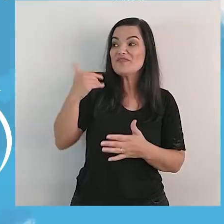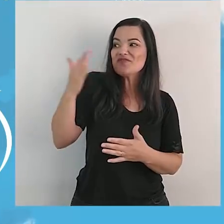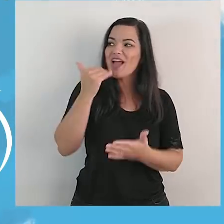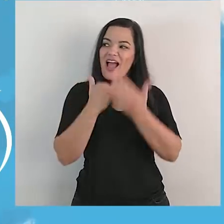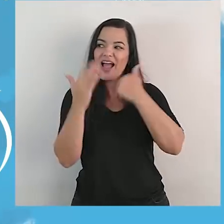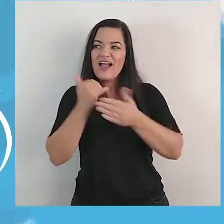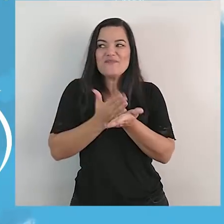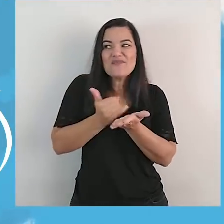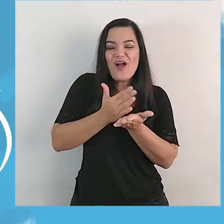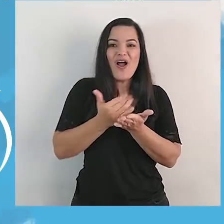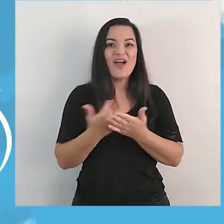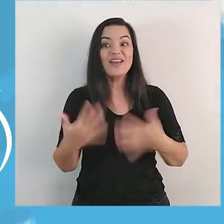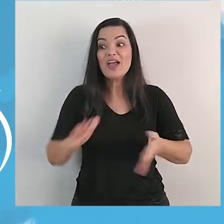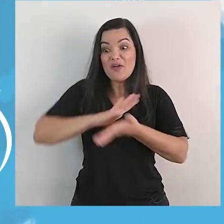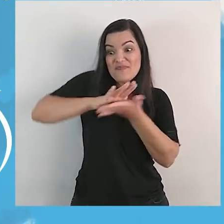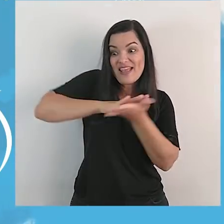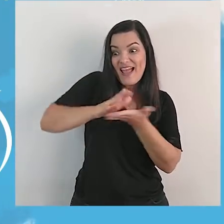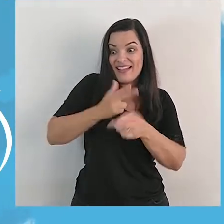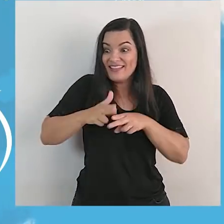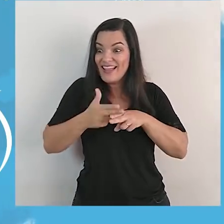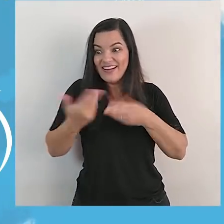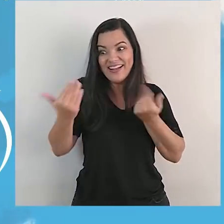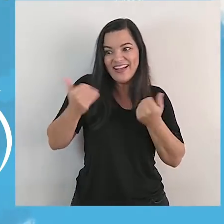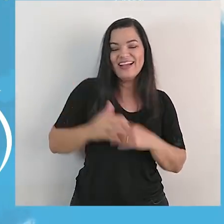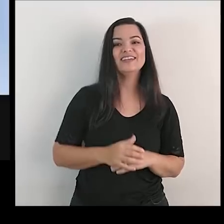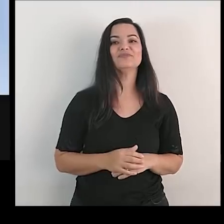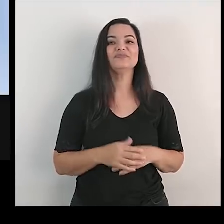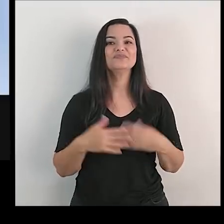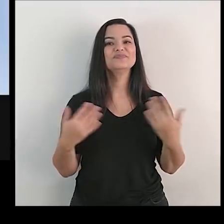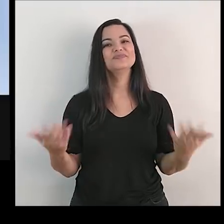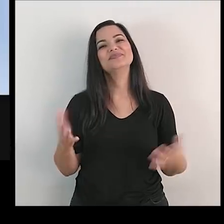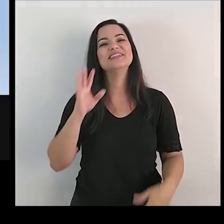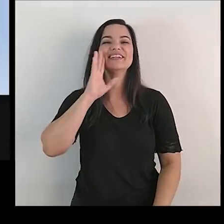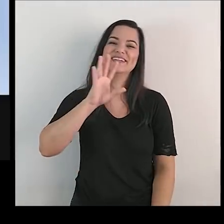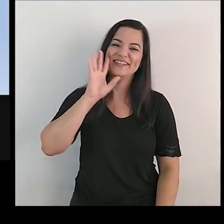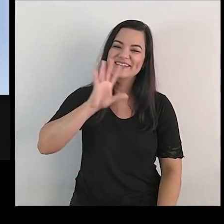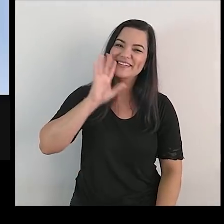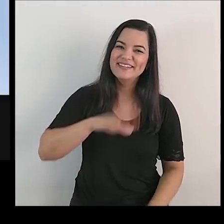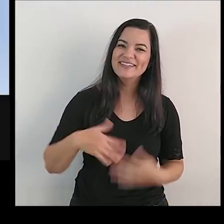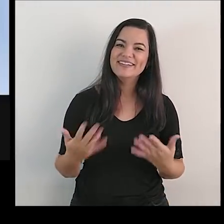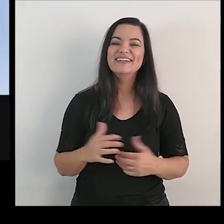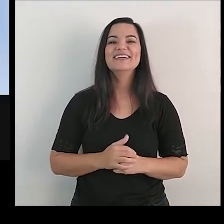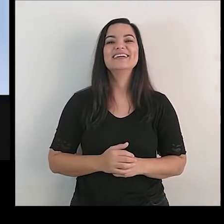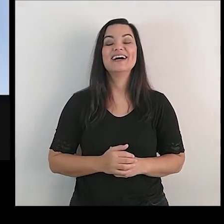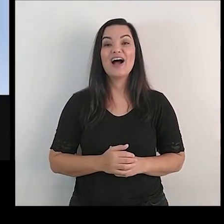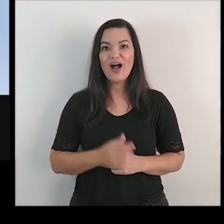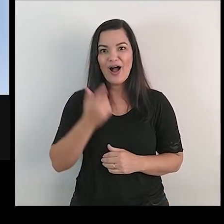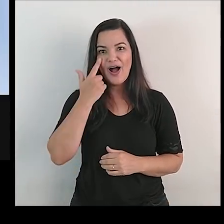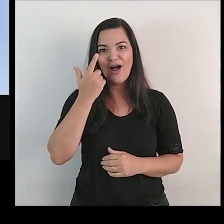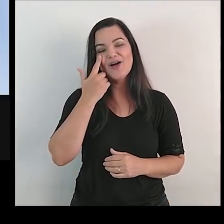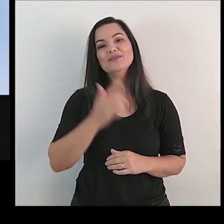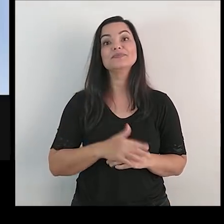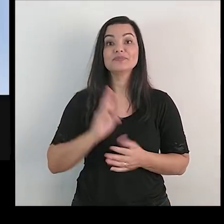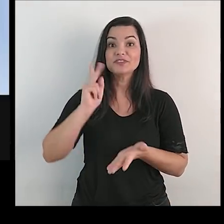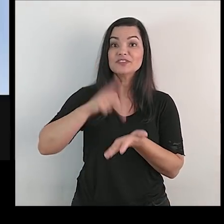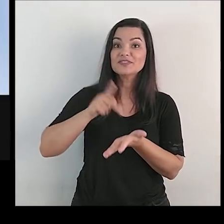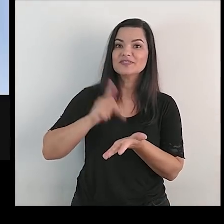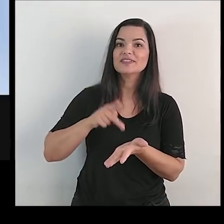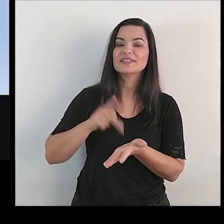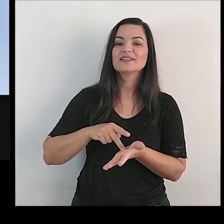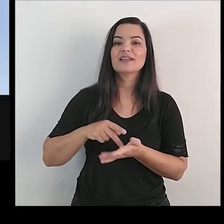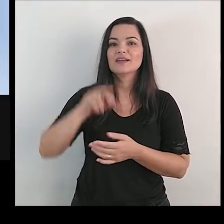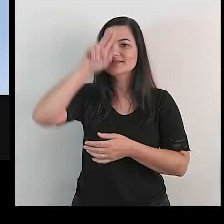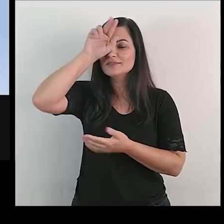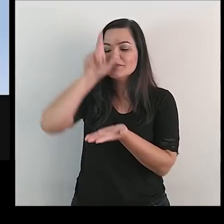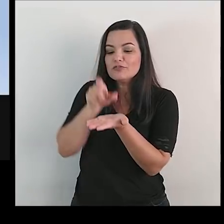Bolo, vamos comer bolo, vamos comer brigadeiro. Olha só, que legal, Alana. Elas, na verdade, elas têm